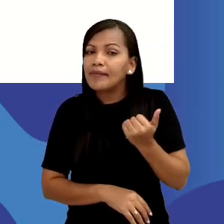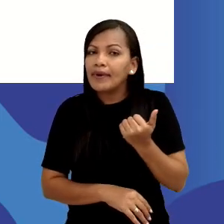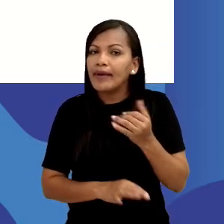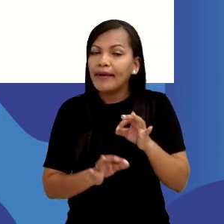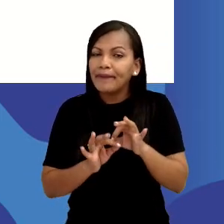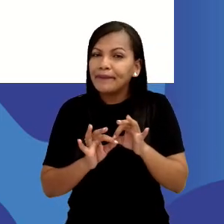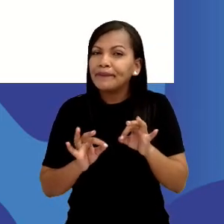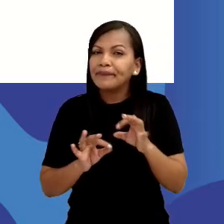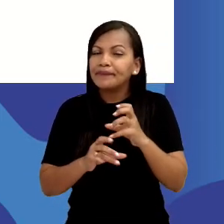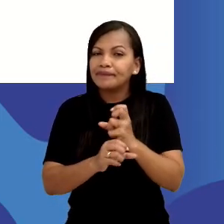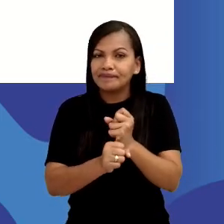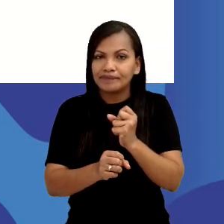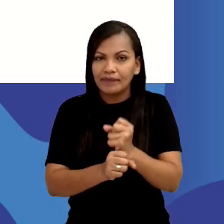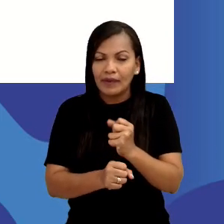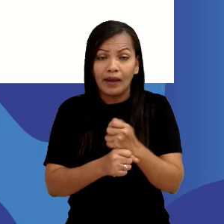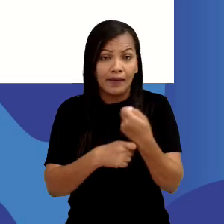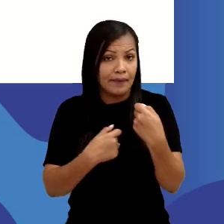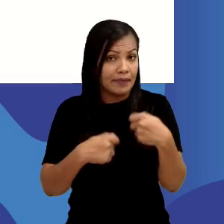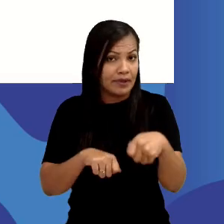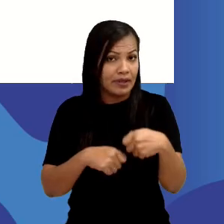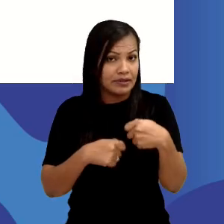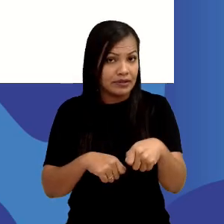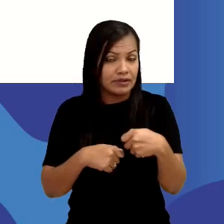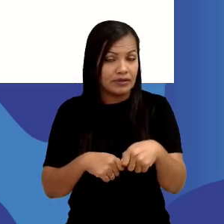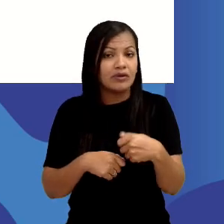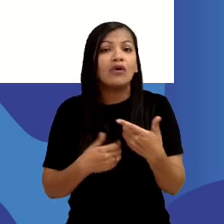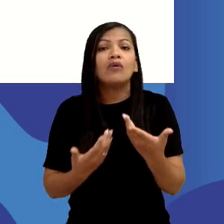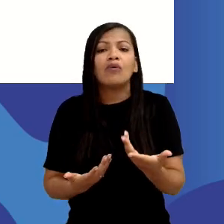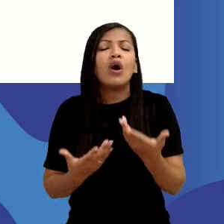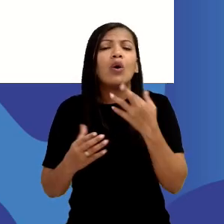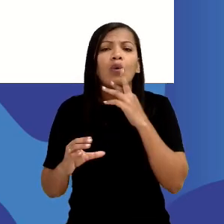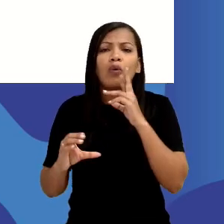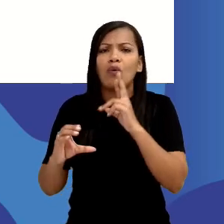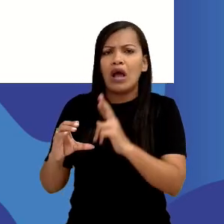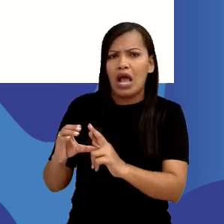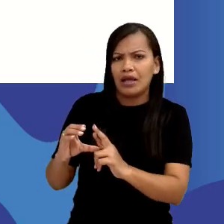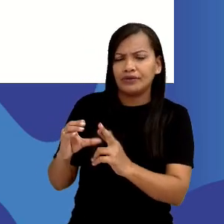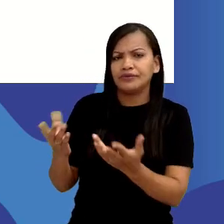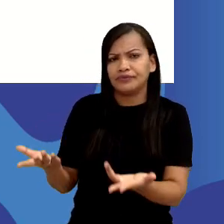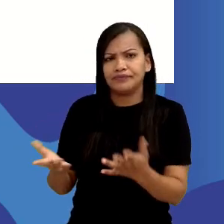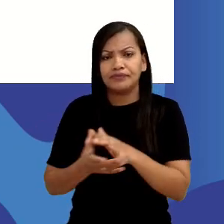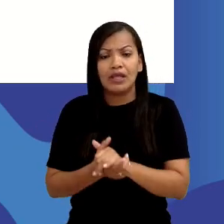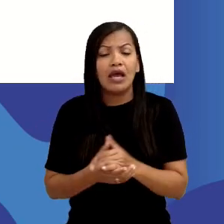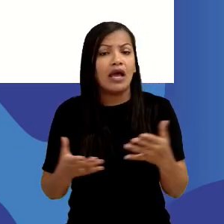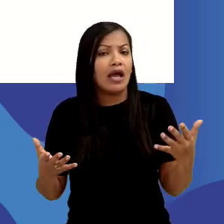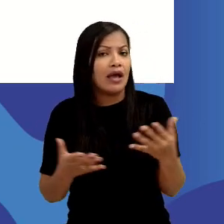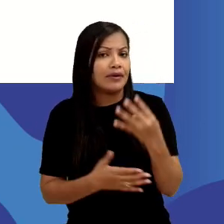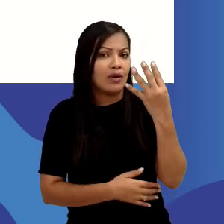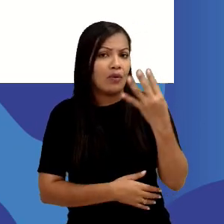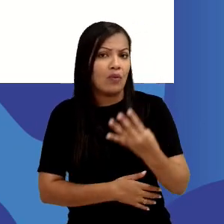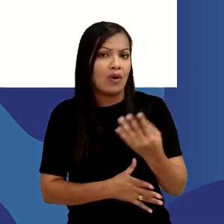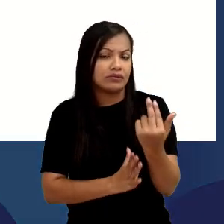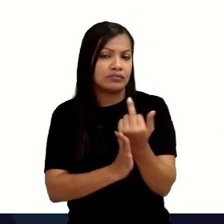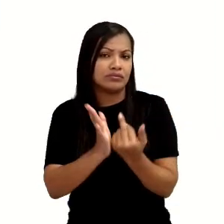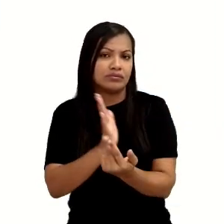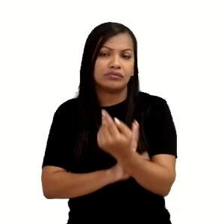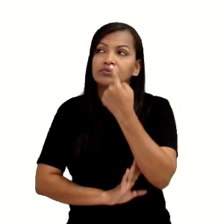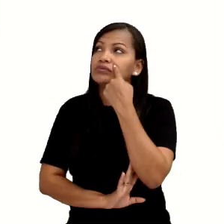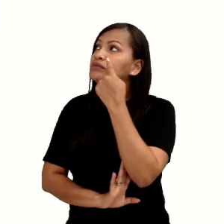círculo, eu necessito saber da medida do seu raio. Bora agora para a quarta figura. A quarta figura